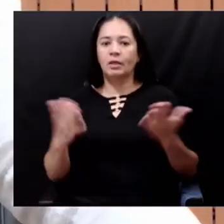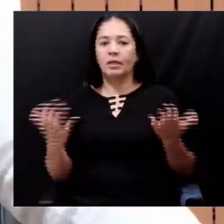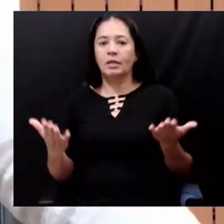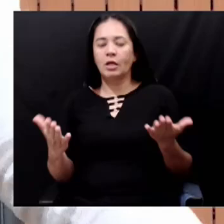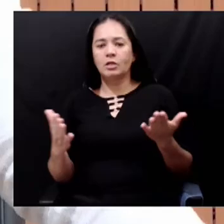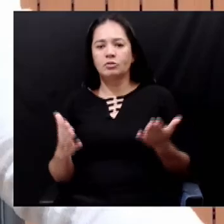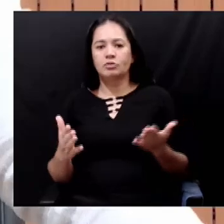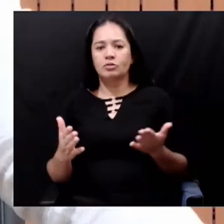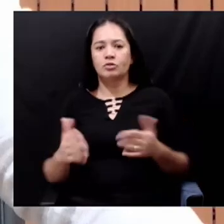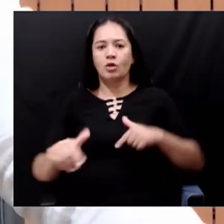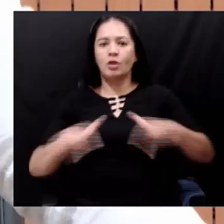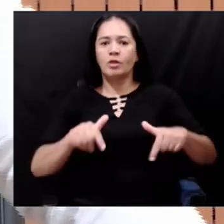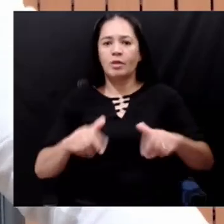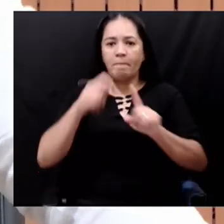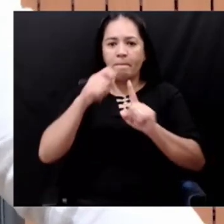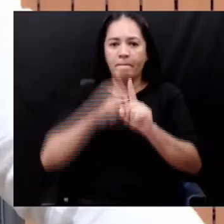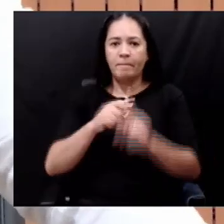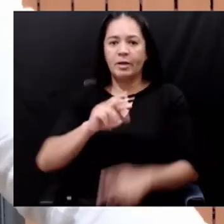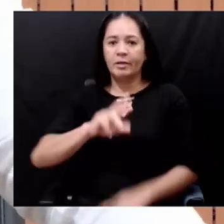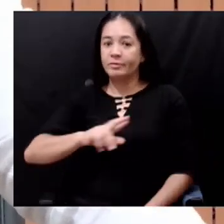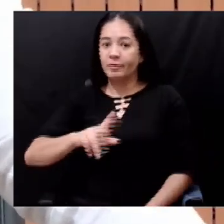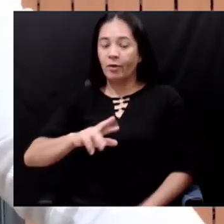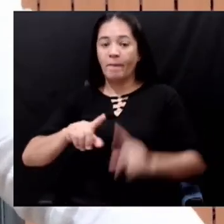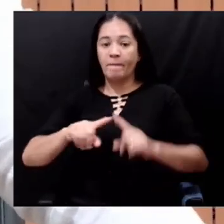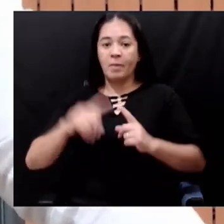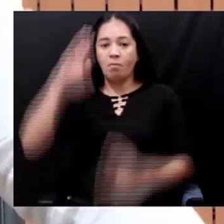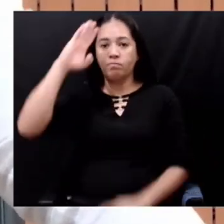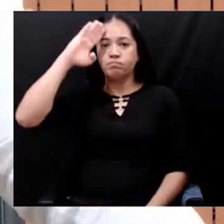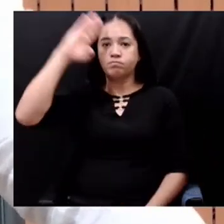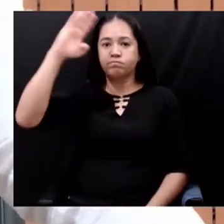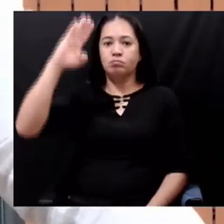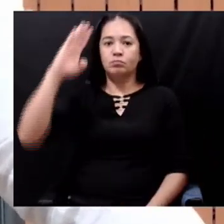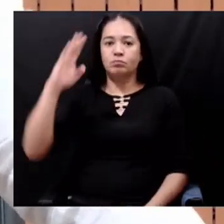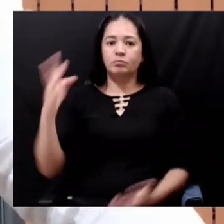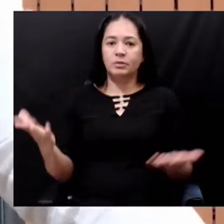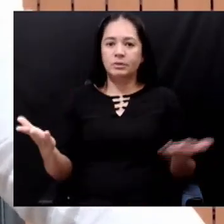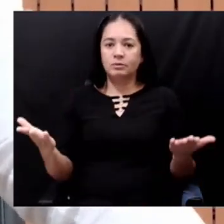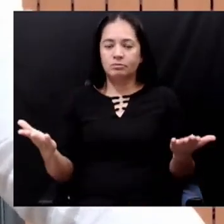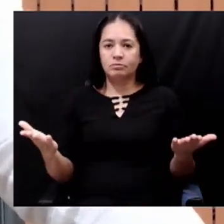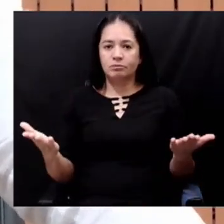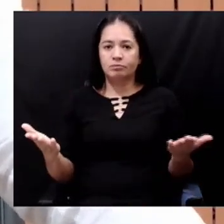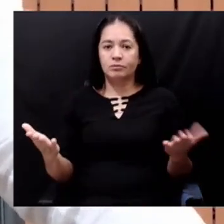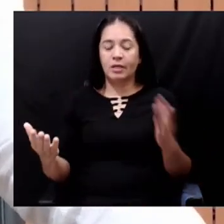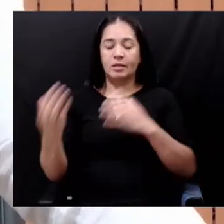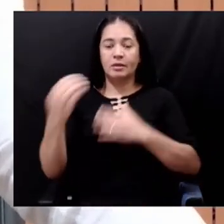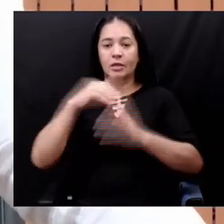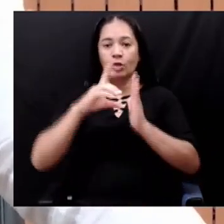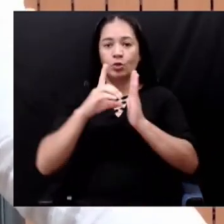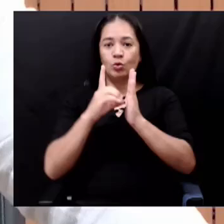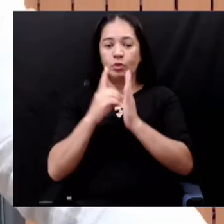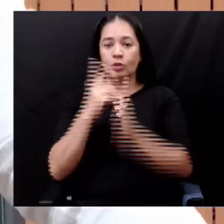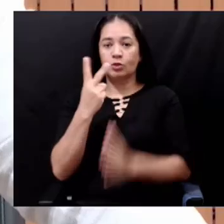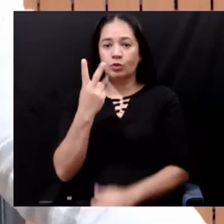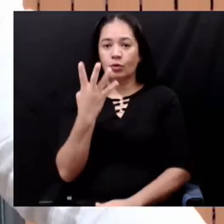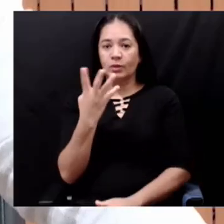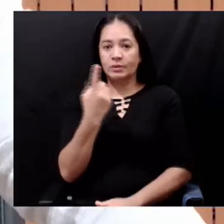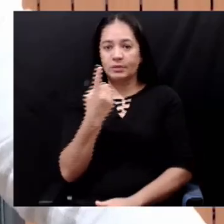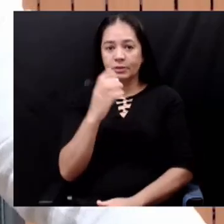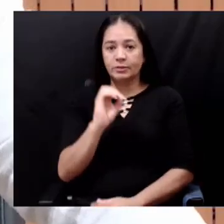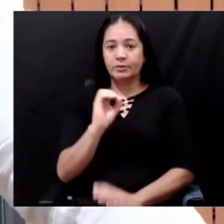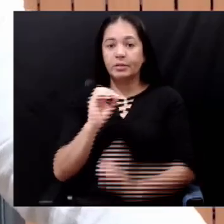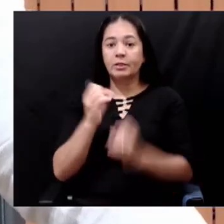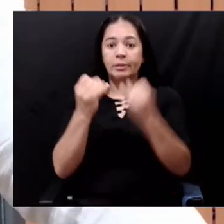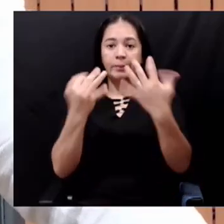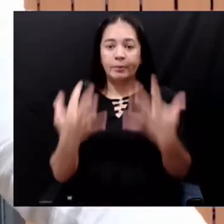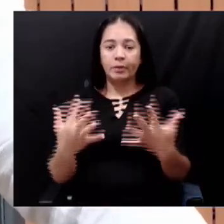mês, mas o principal, nós, dentro do decreto, né, 12.410, está previsto a criação de